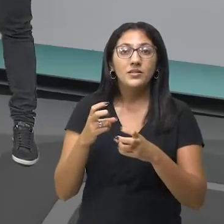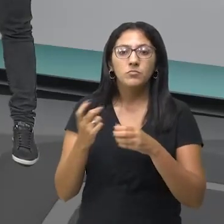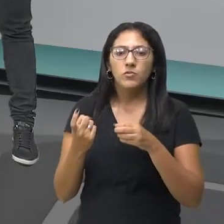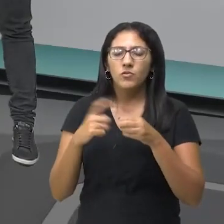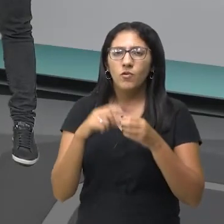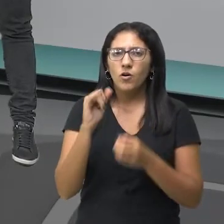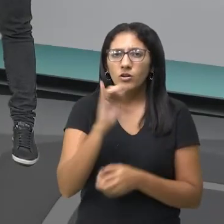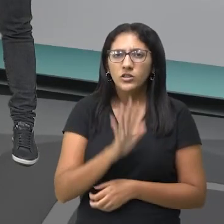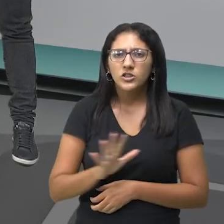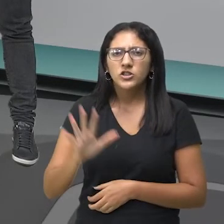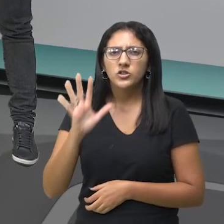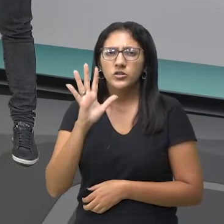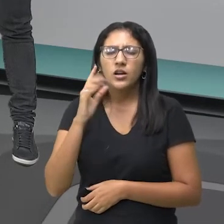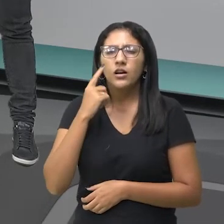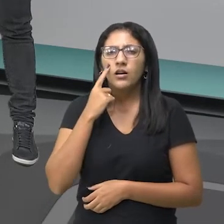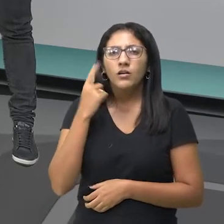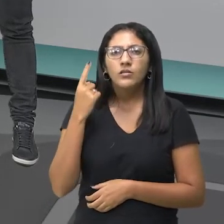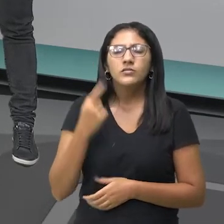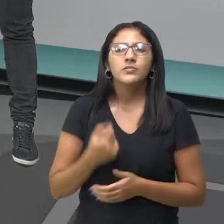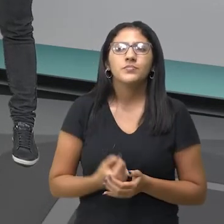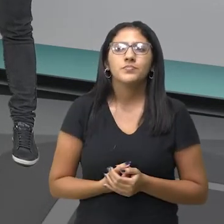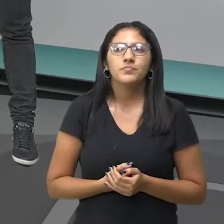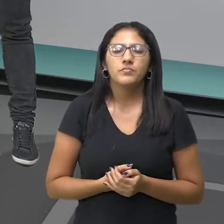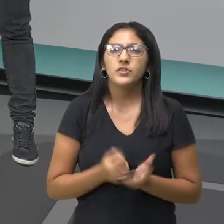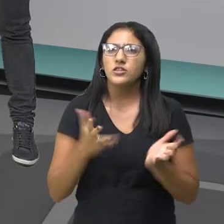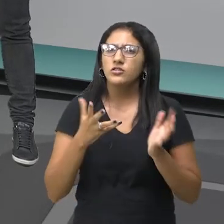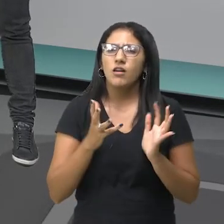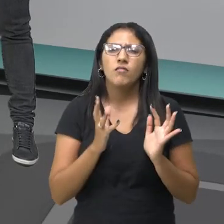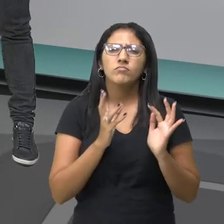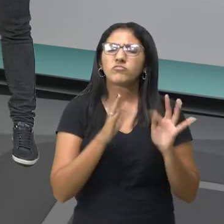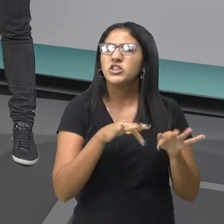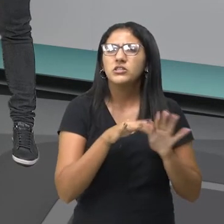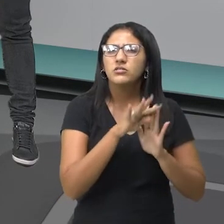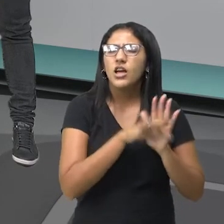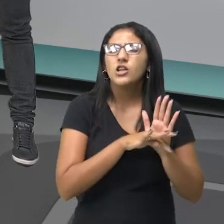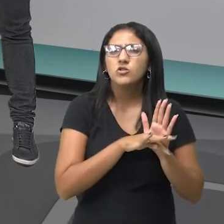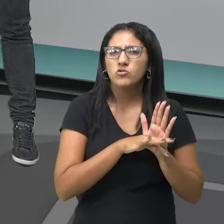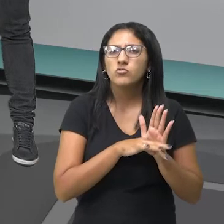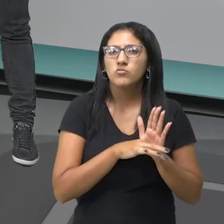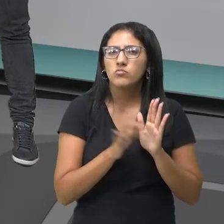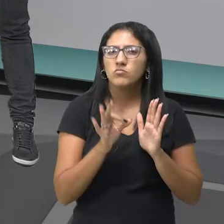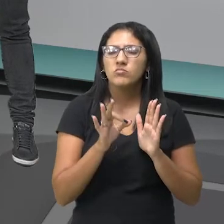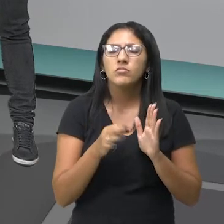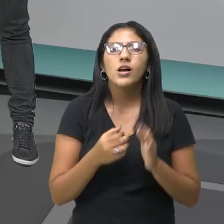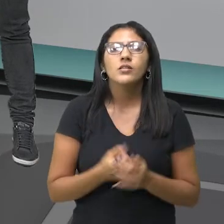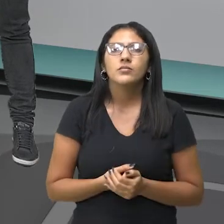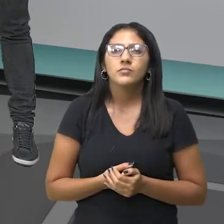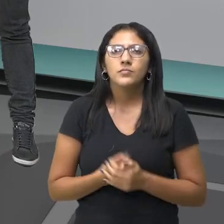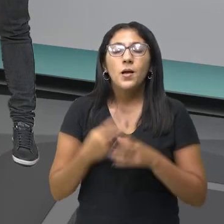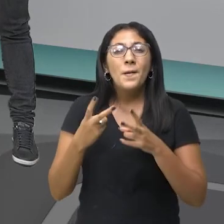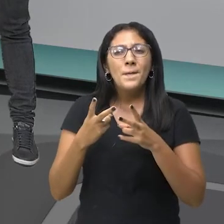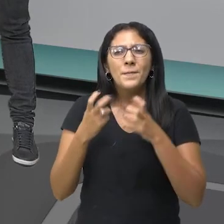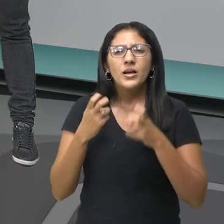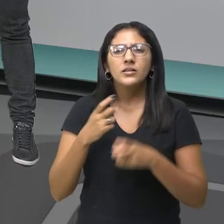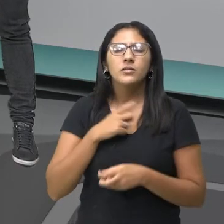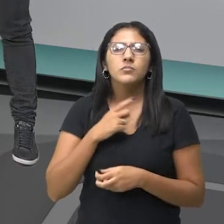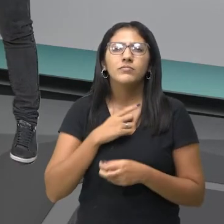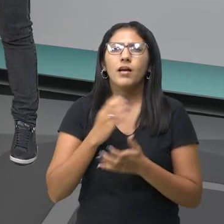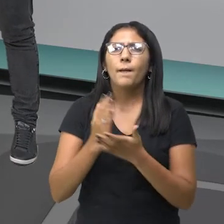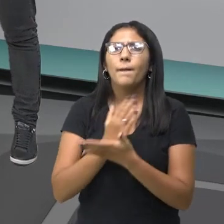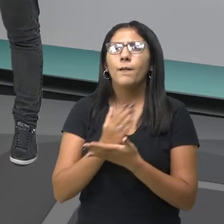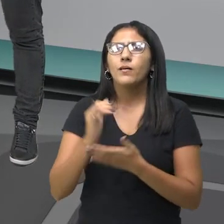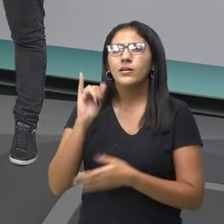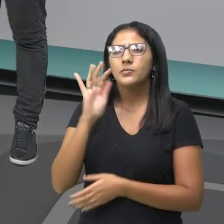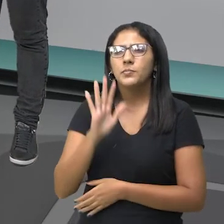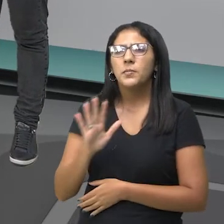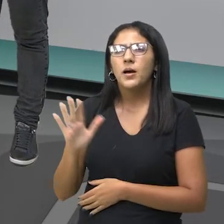visão geral, mais uma vez no meu texto, já finalizei a leitura do texto principal, certo? Observem que eu tenho algumas